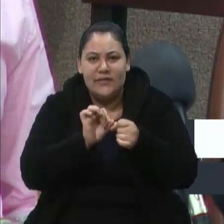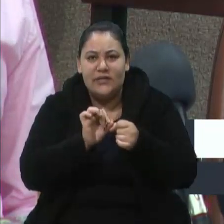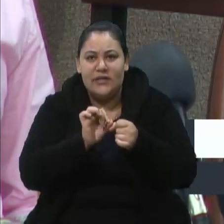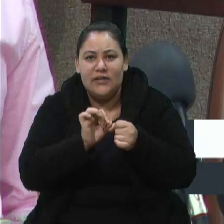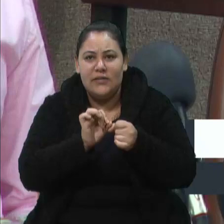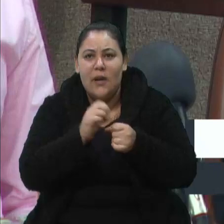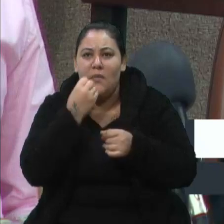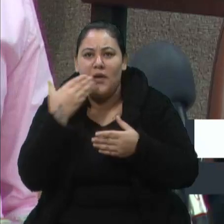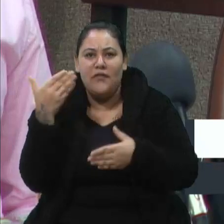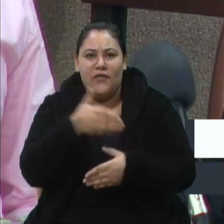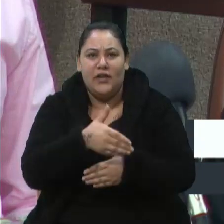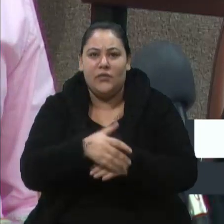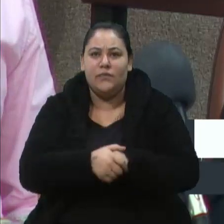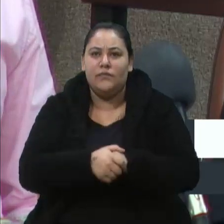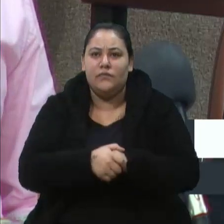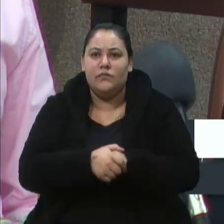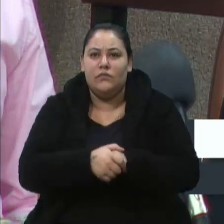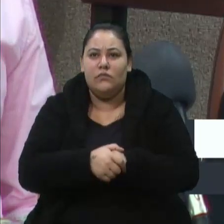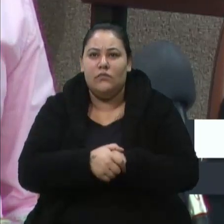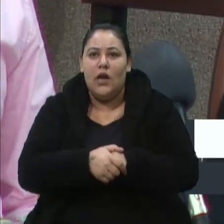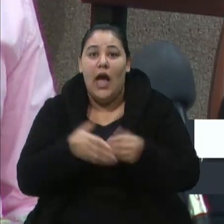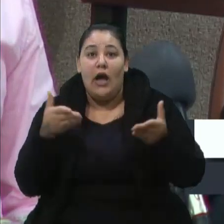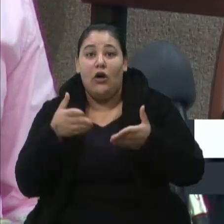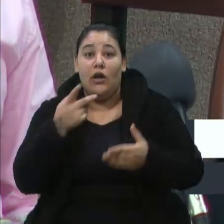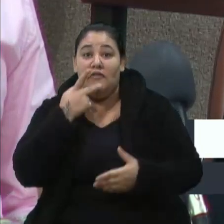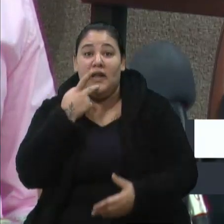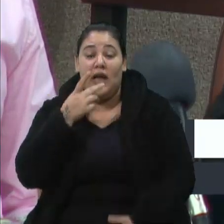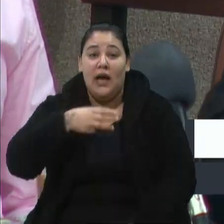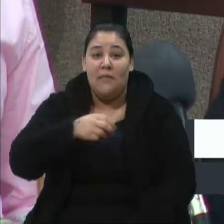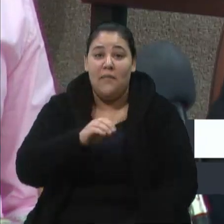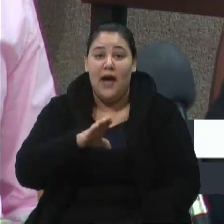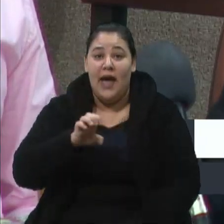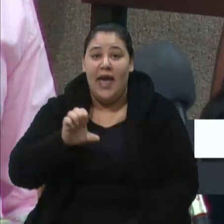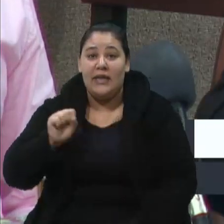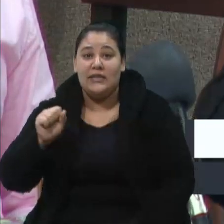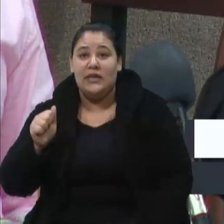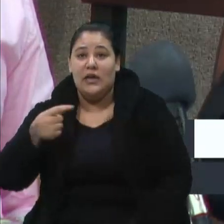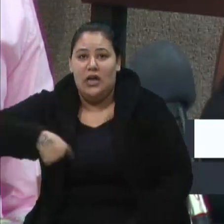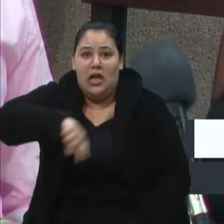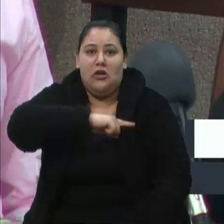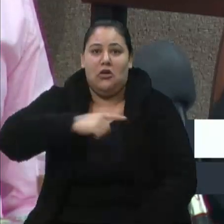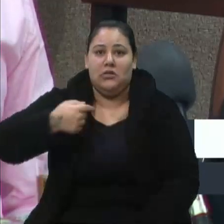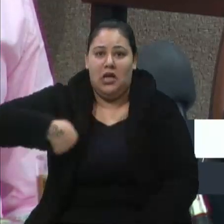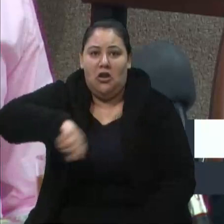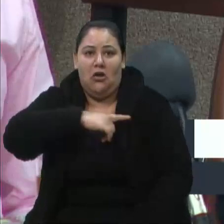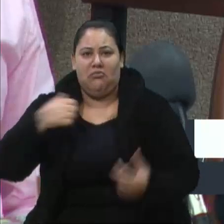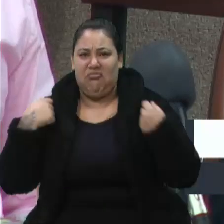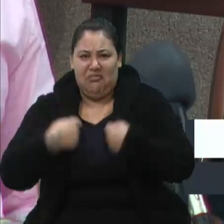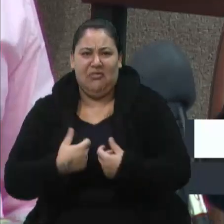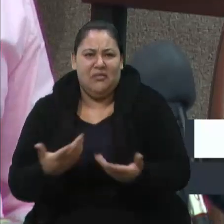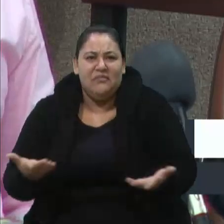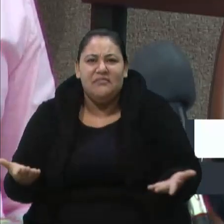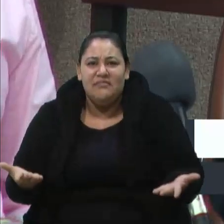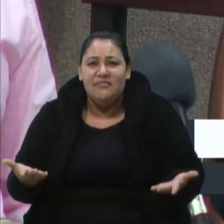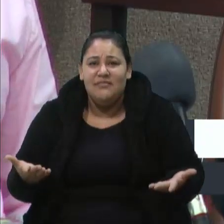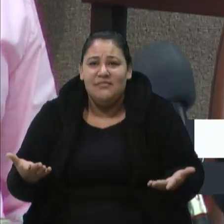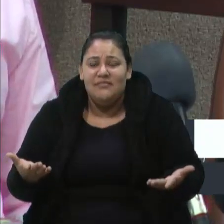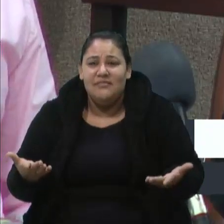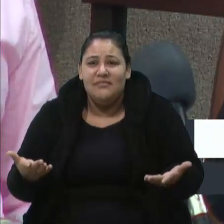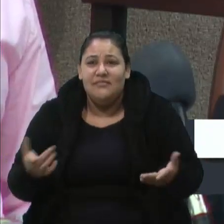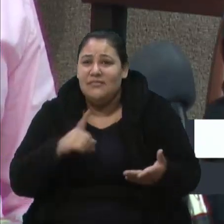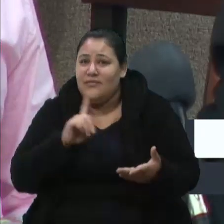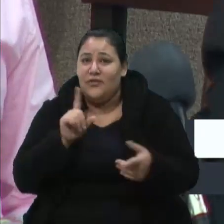bem-vindo. Agora, dizer a Maesa é nossa, a Maesa é nossa, a Maesa é nossa, com camiseta, não produz nada,